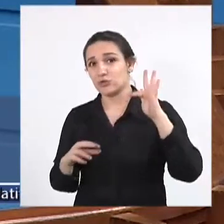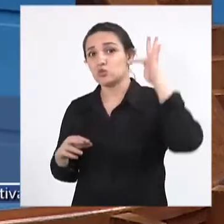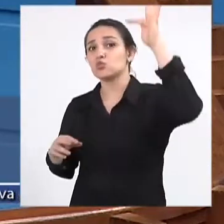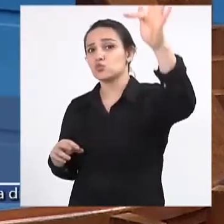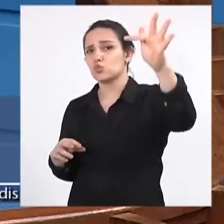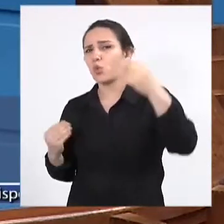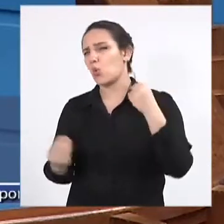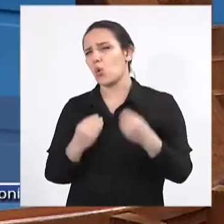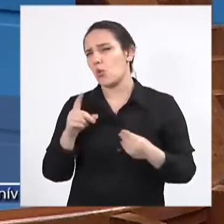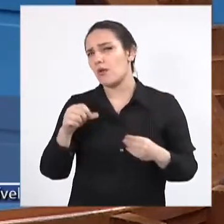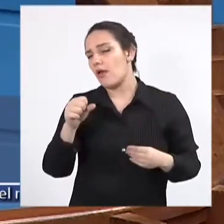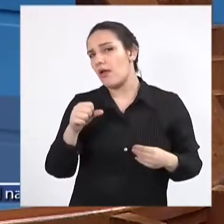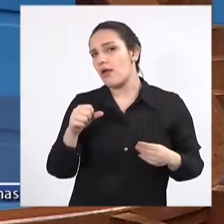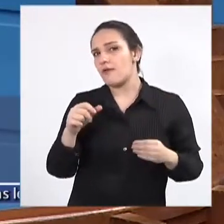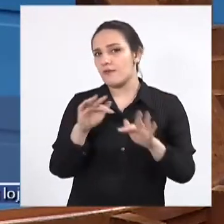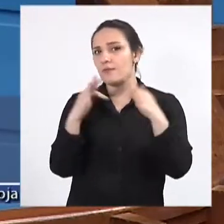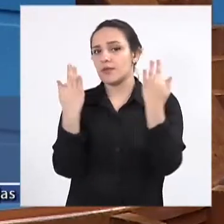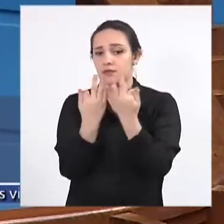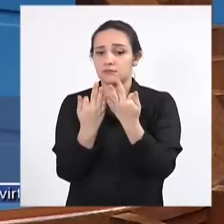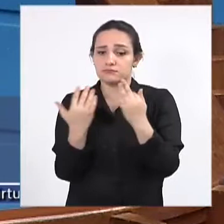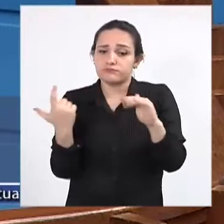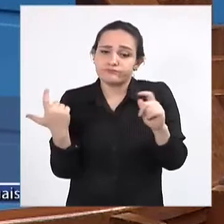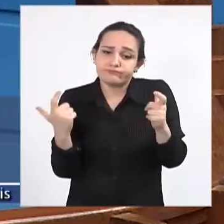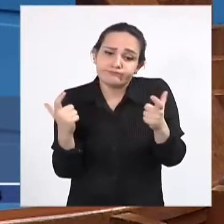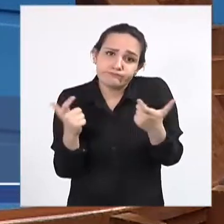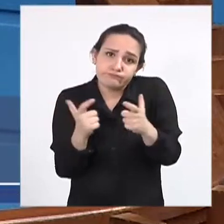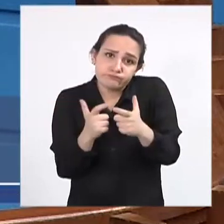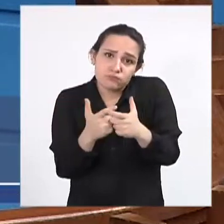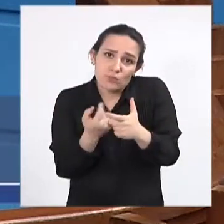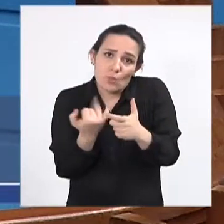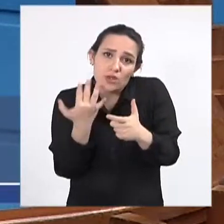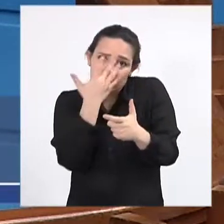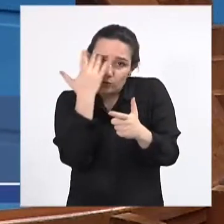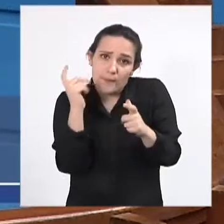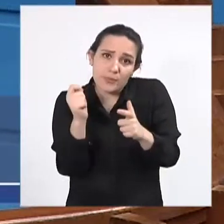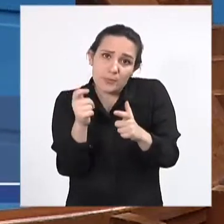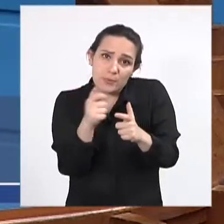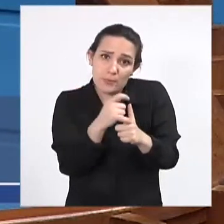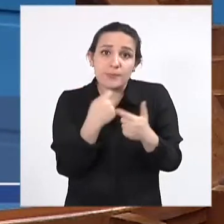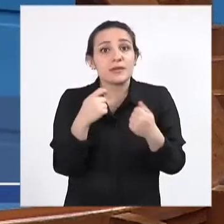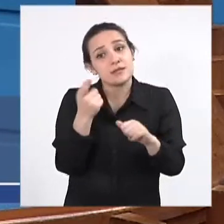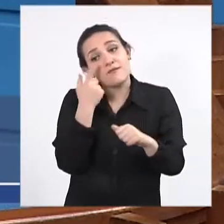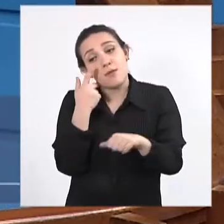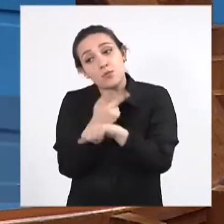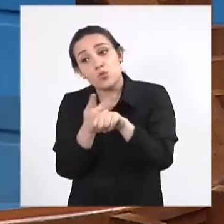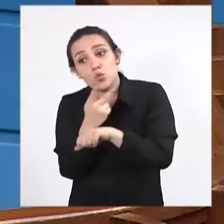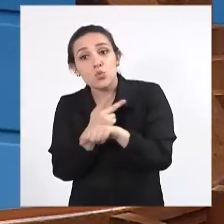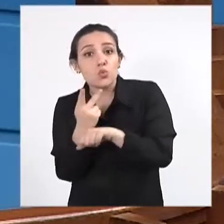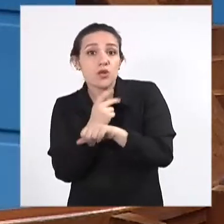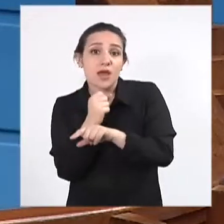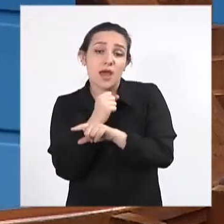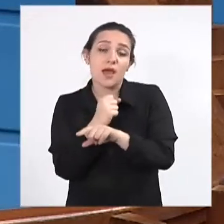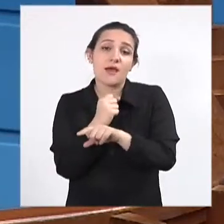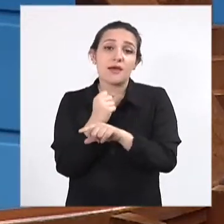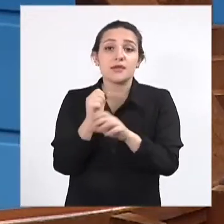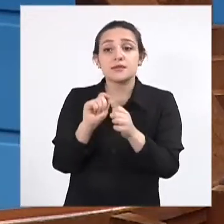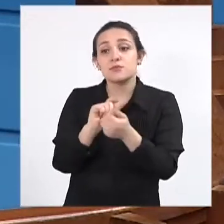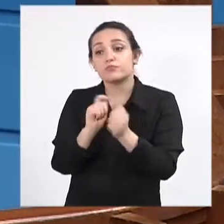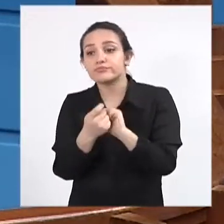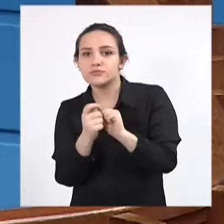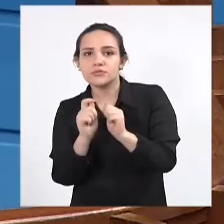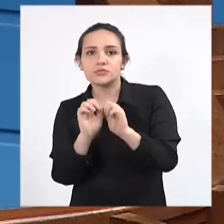núcleos familiares serão menores e precisaremos encontrar meios para construir uma sociedade que possa cuidar do